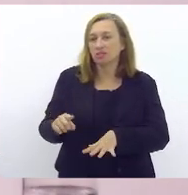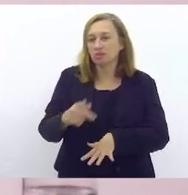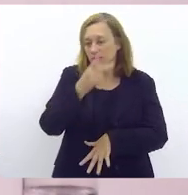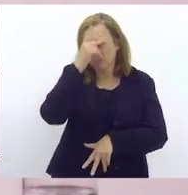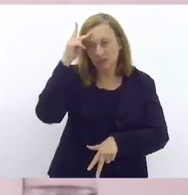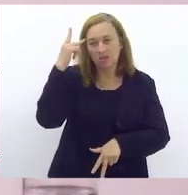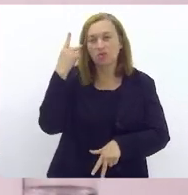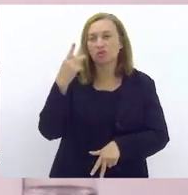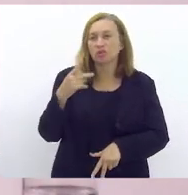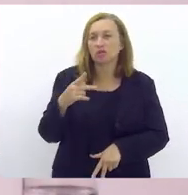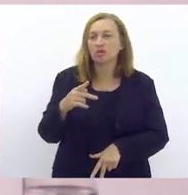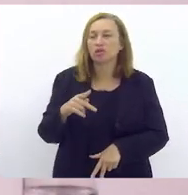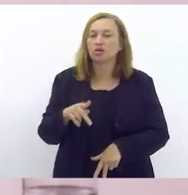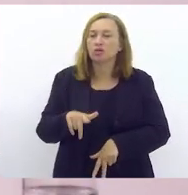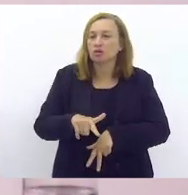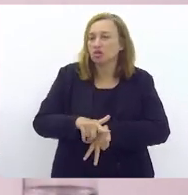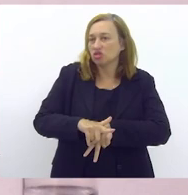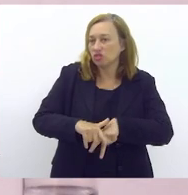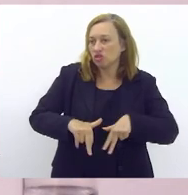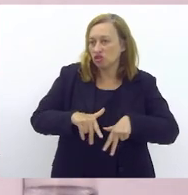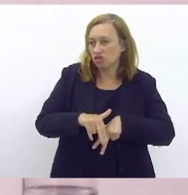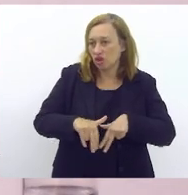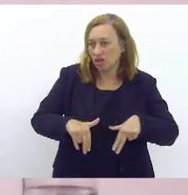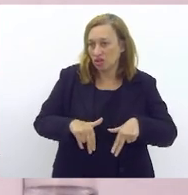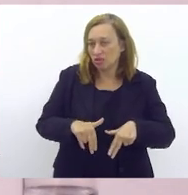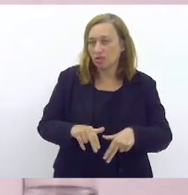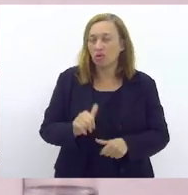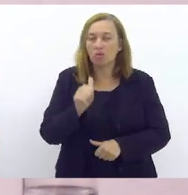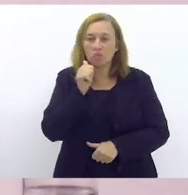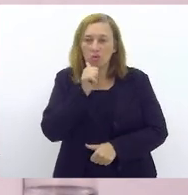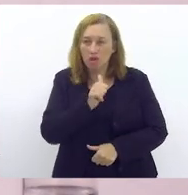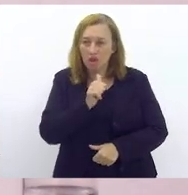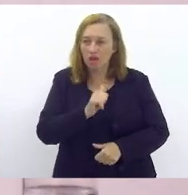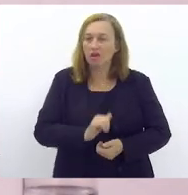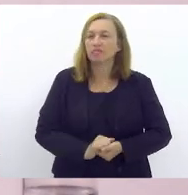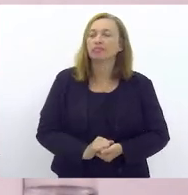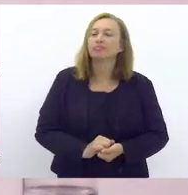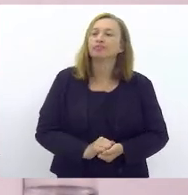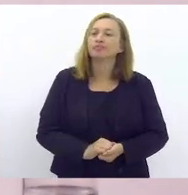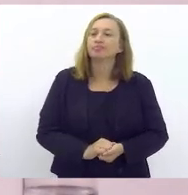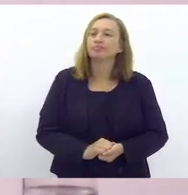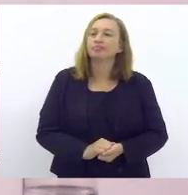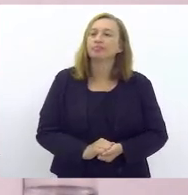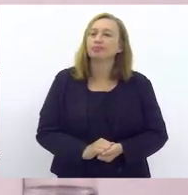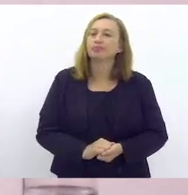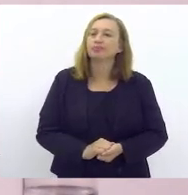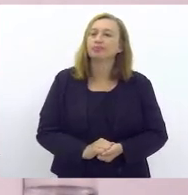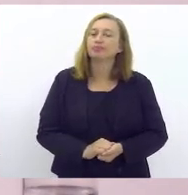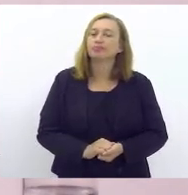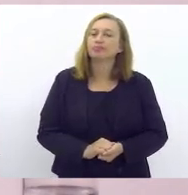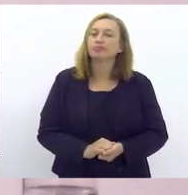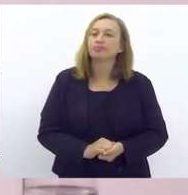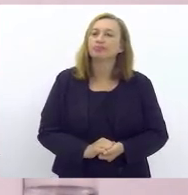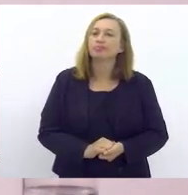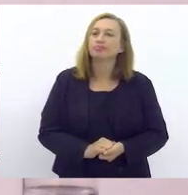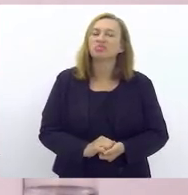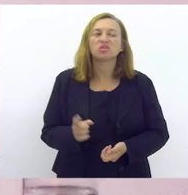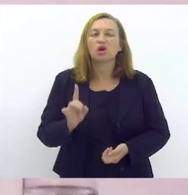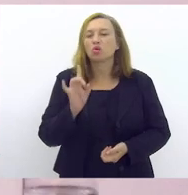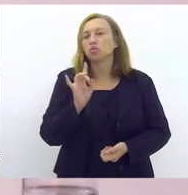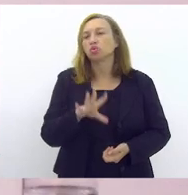do sexo, do... dito frágil, que é o século mais forte. Essa é uma luta não